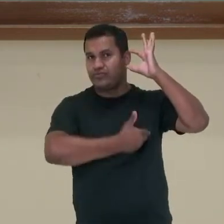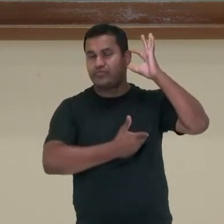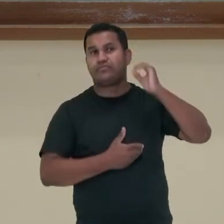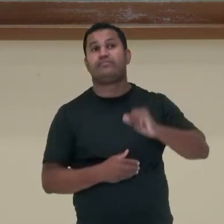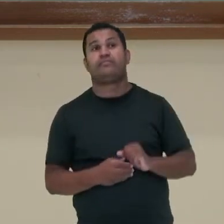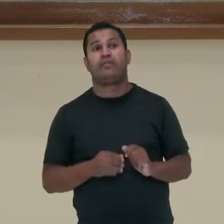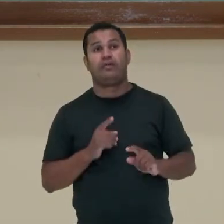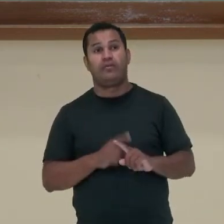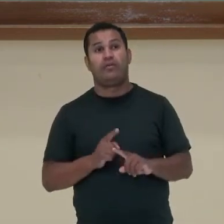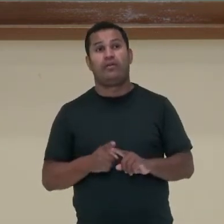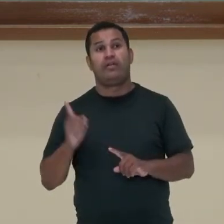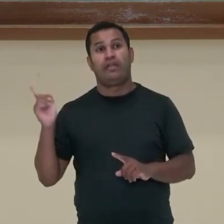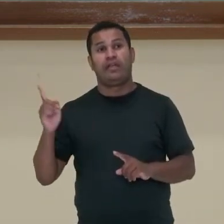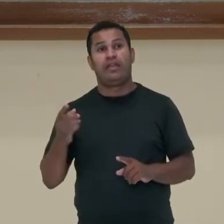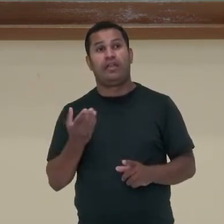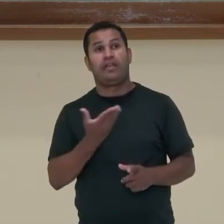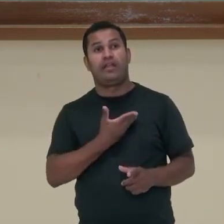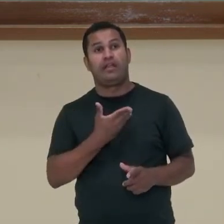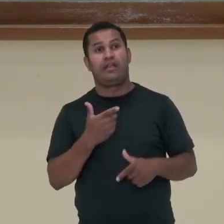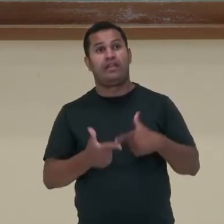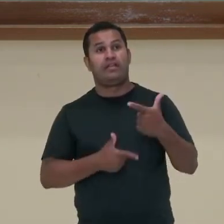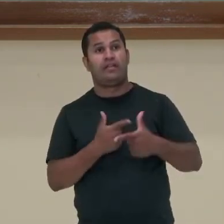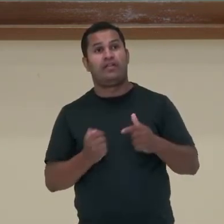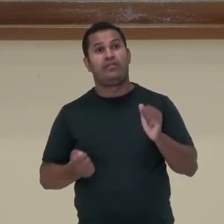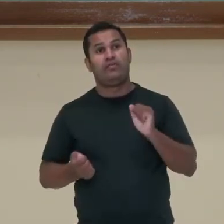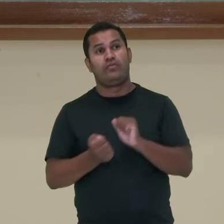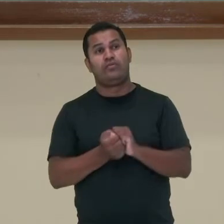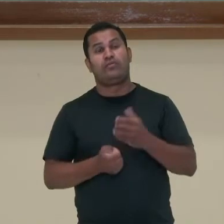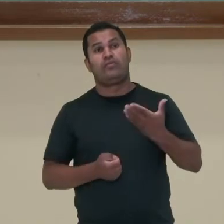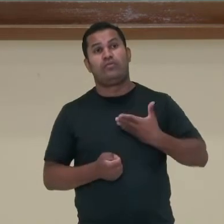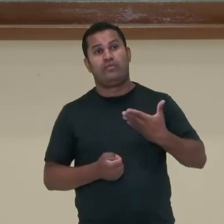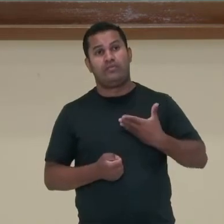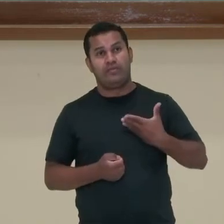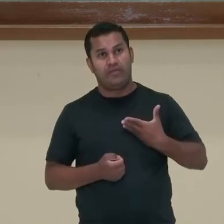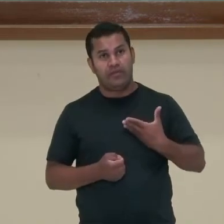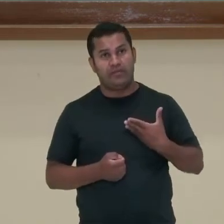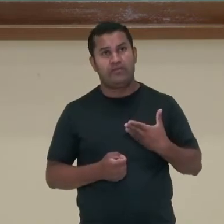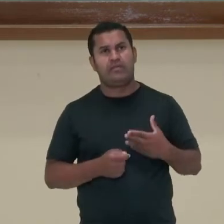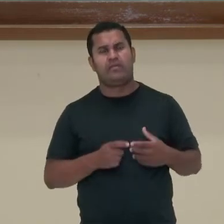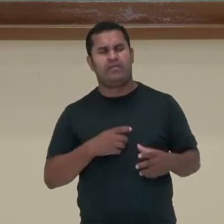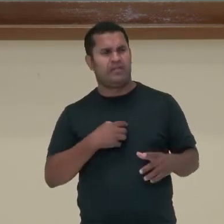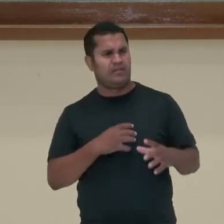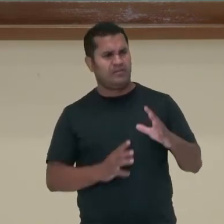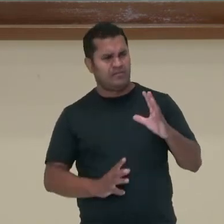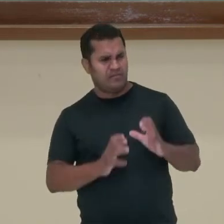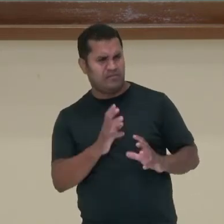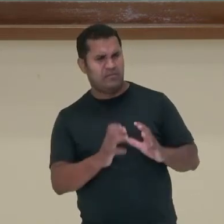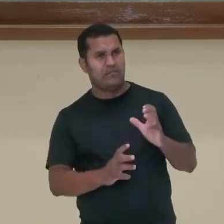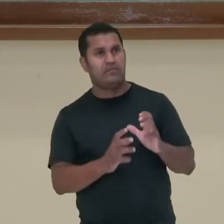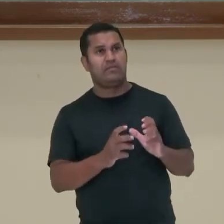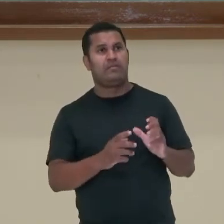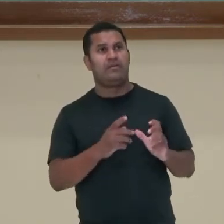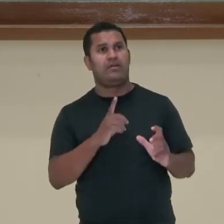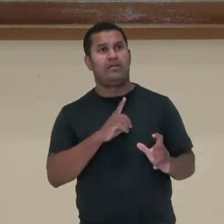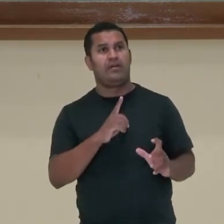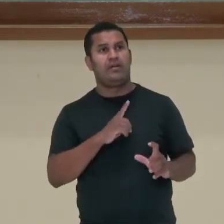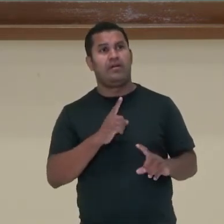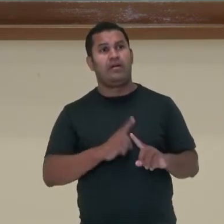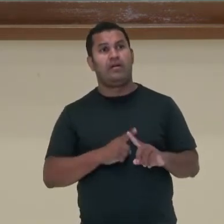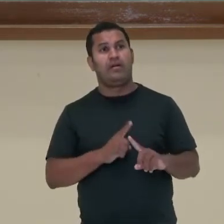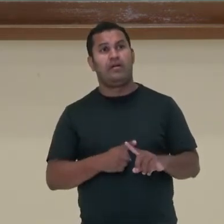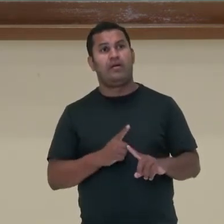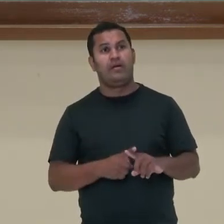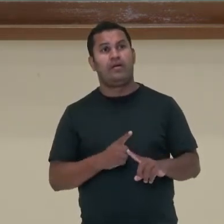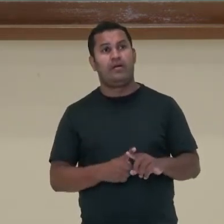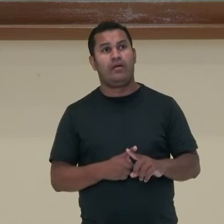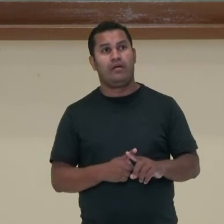tiveram um desentendimento e nesse acesso de raiva, ele pegou, depois da briga, ele estava em casa, ele pegou uma lâmina, cortou a ponta superior